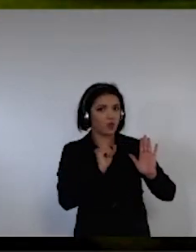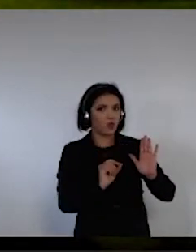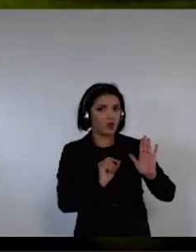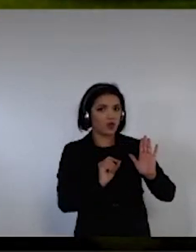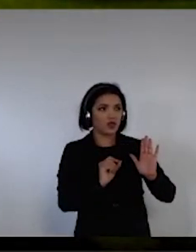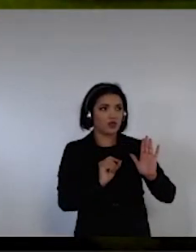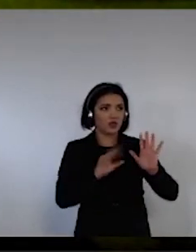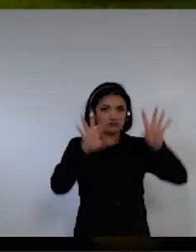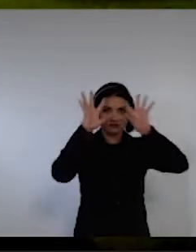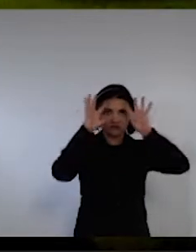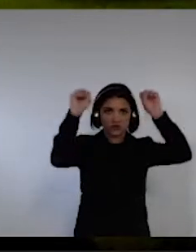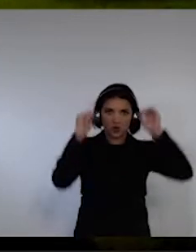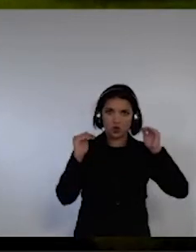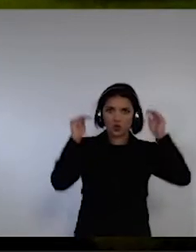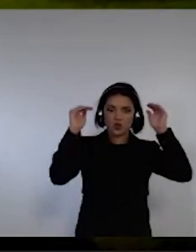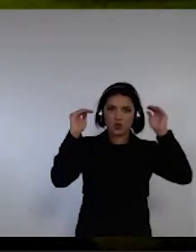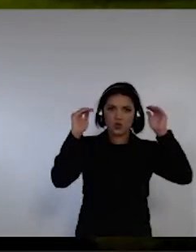não é voto.